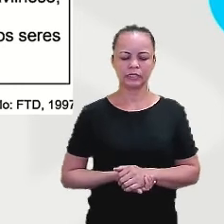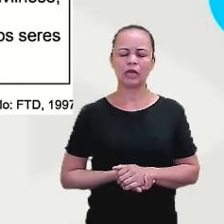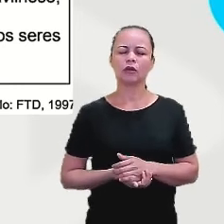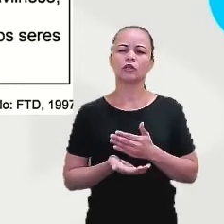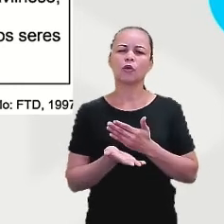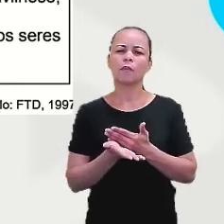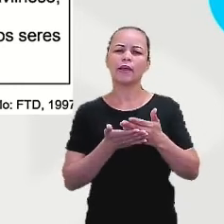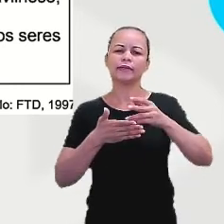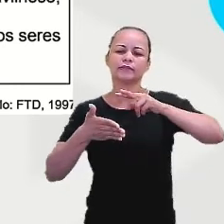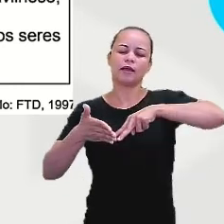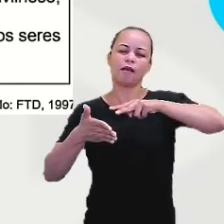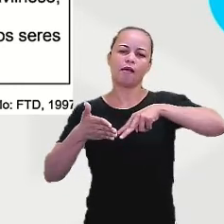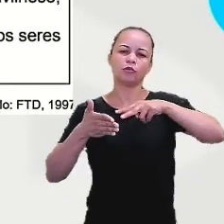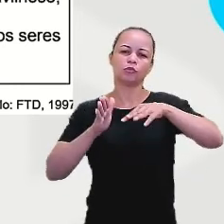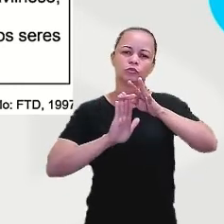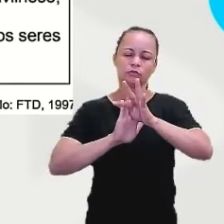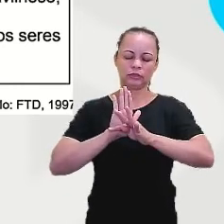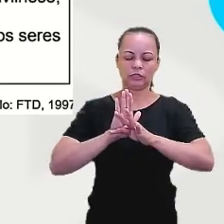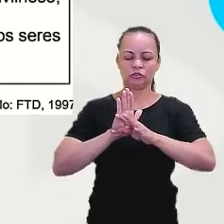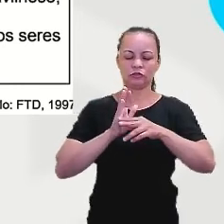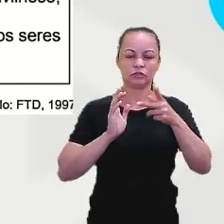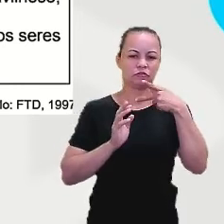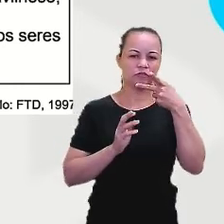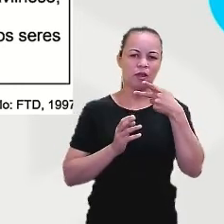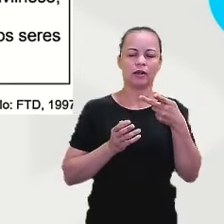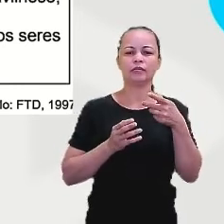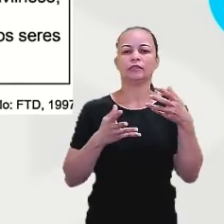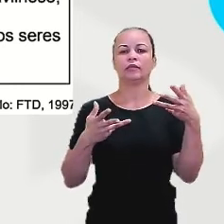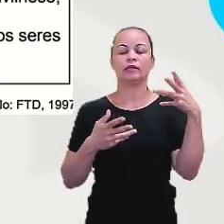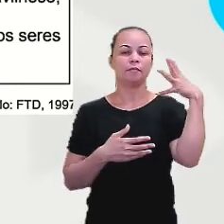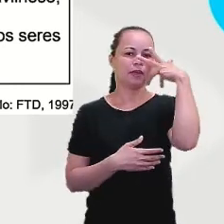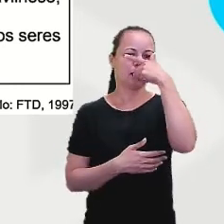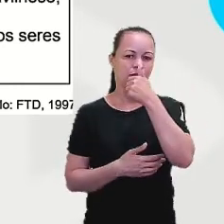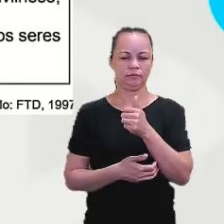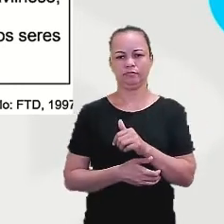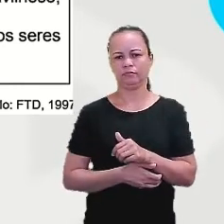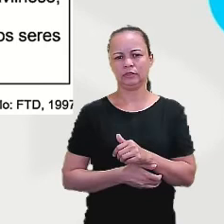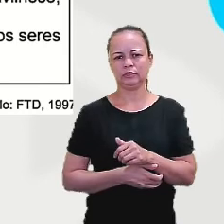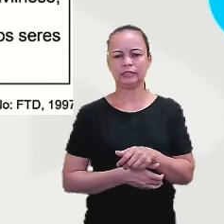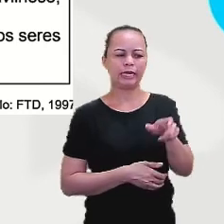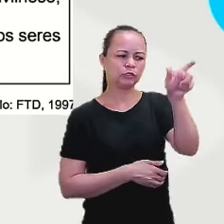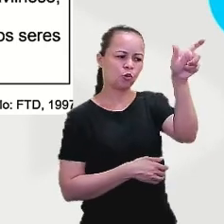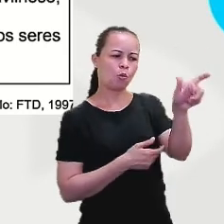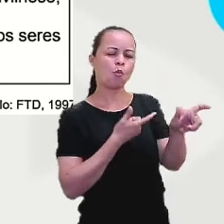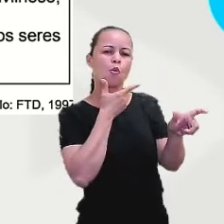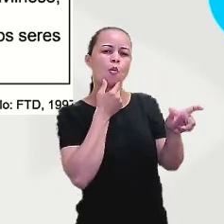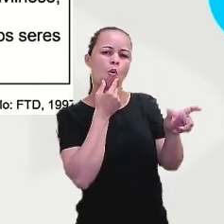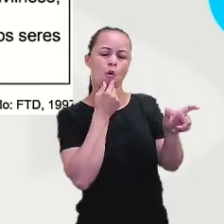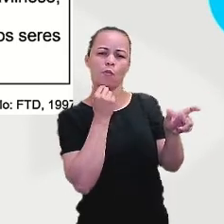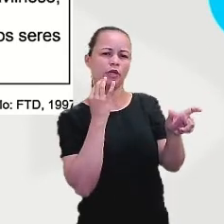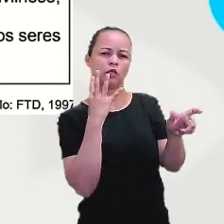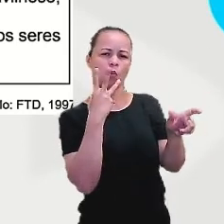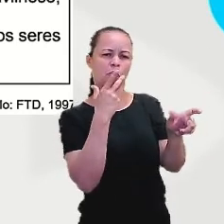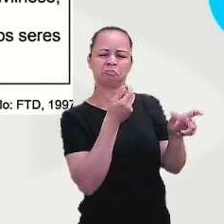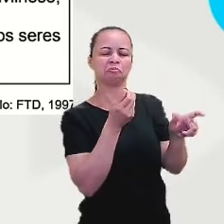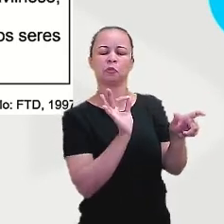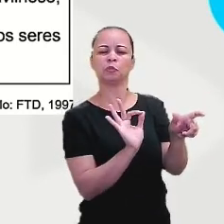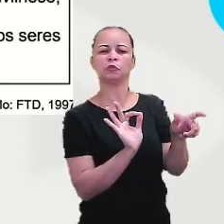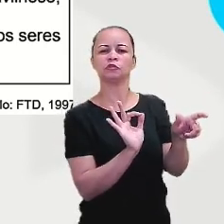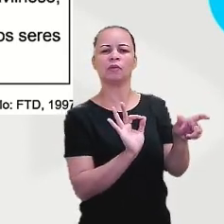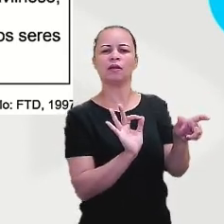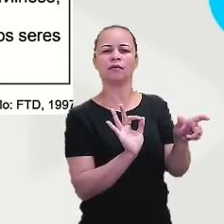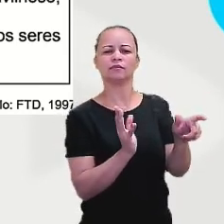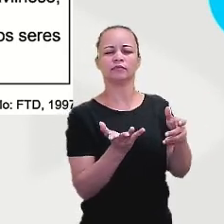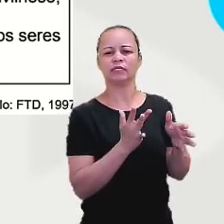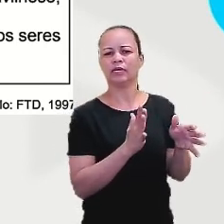início, sobre beleza, o que se fala? Ó, certo jovem, não muito belo. Então, quando o texto diz aí, ó, não muito belo, ele